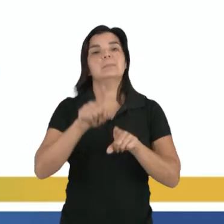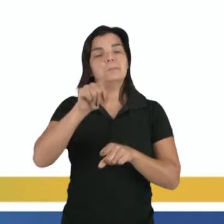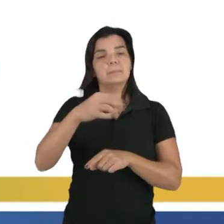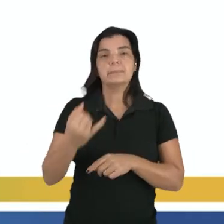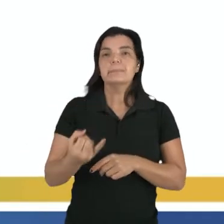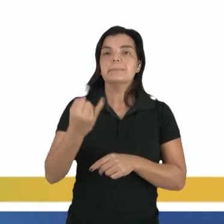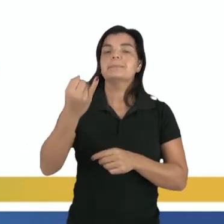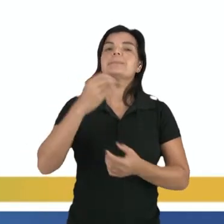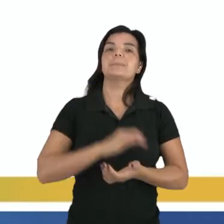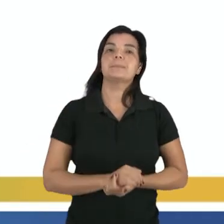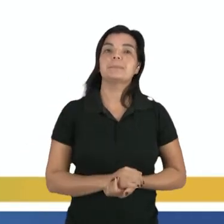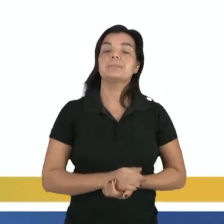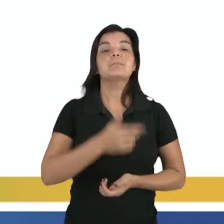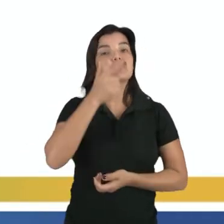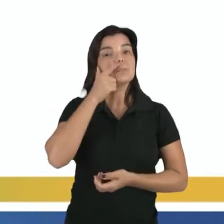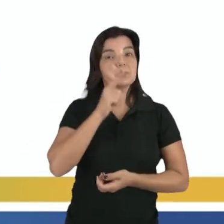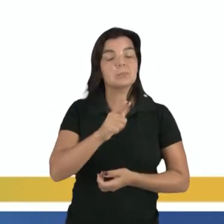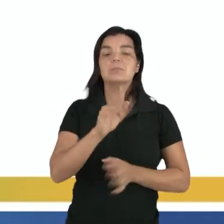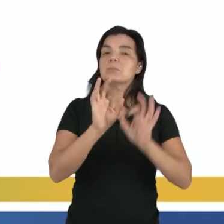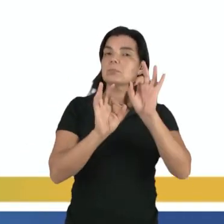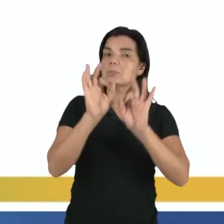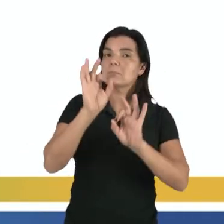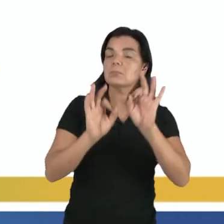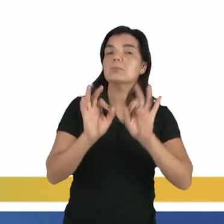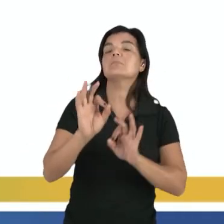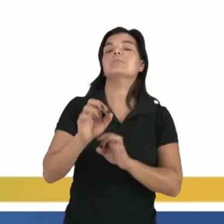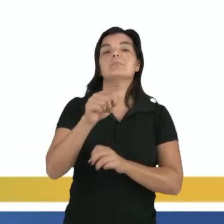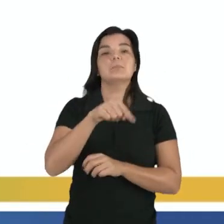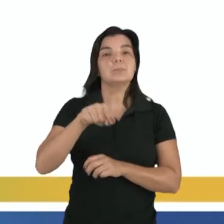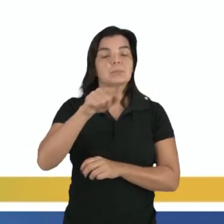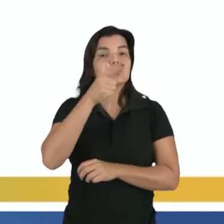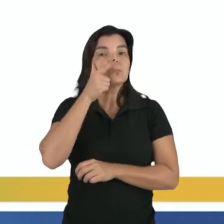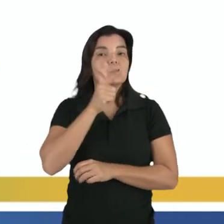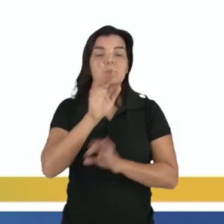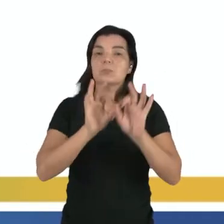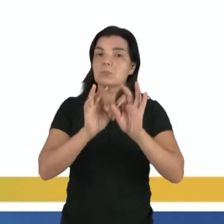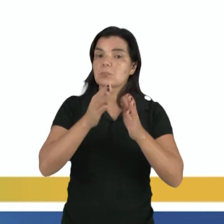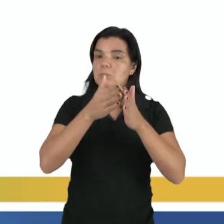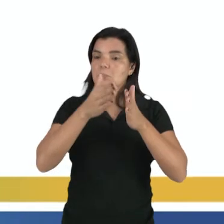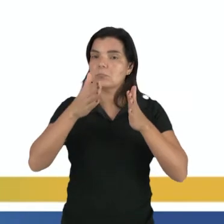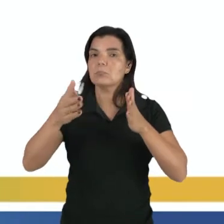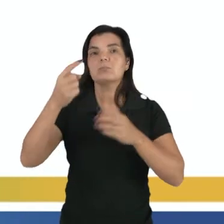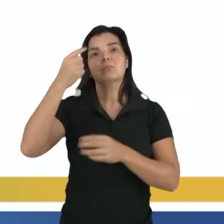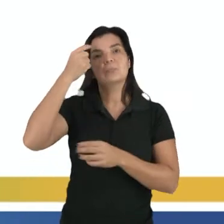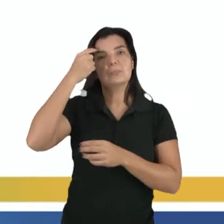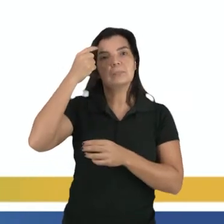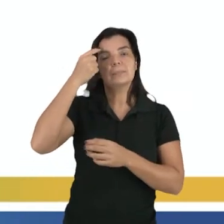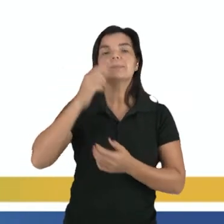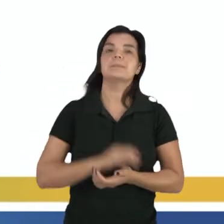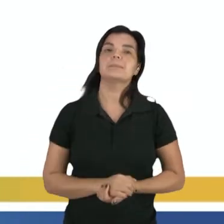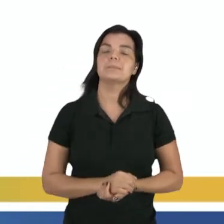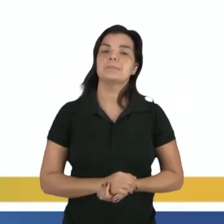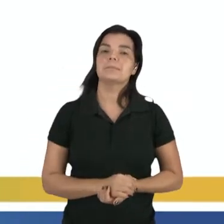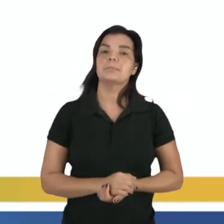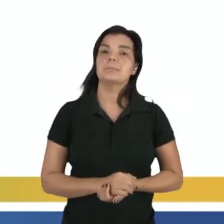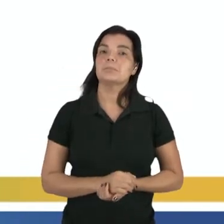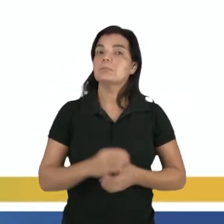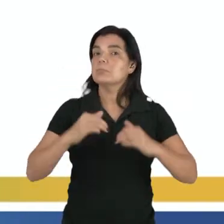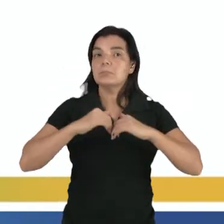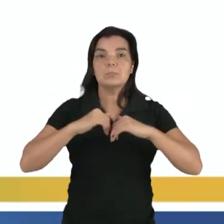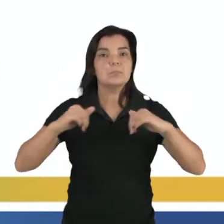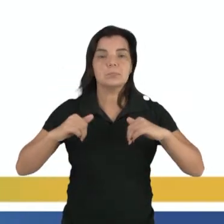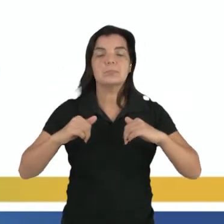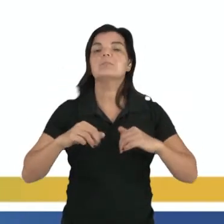relevante, é importante. Você consegue construir isso, você consegue construir uma linha de pensamento. Então,